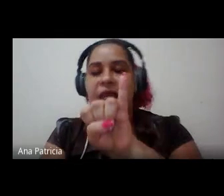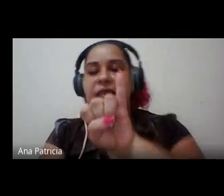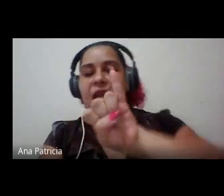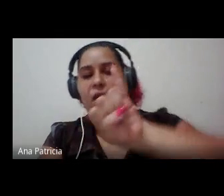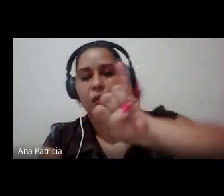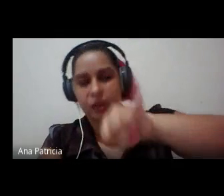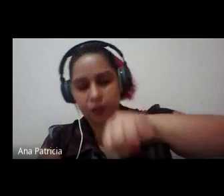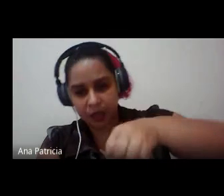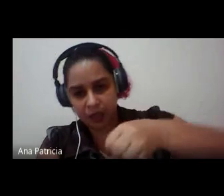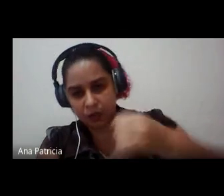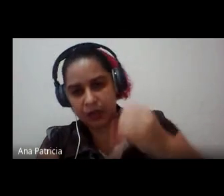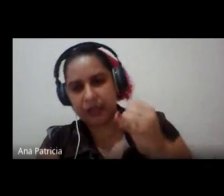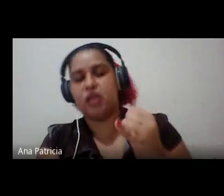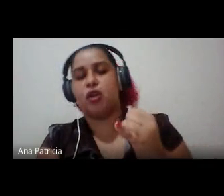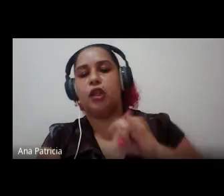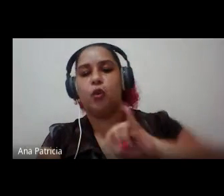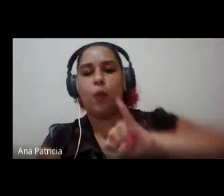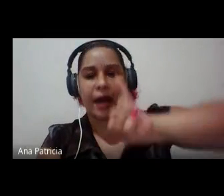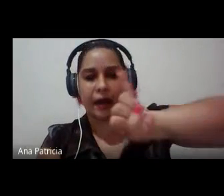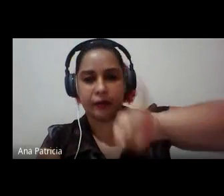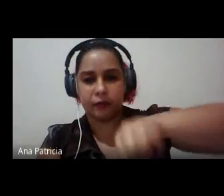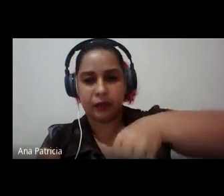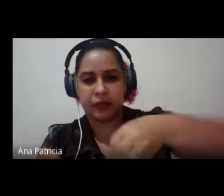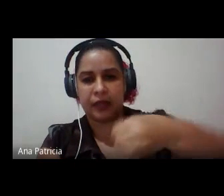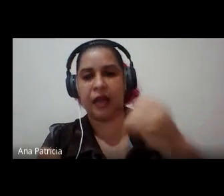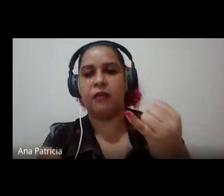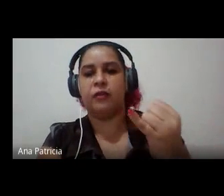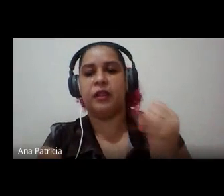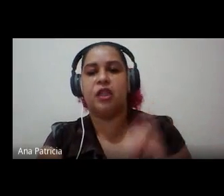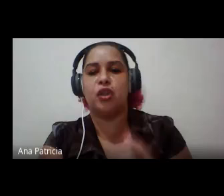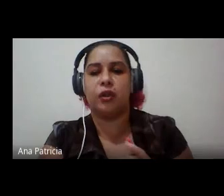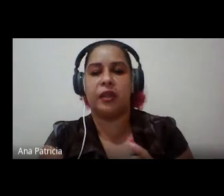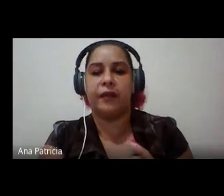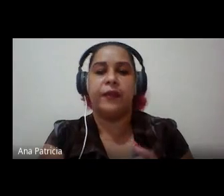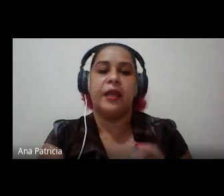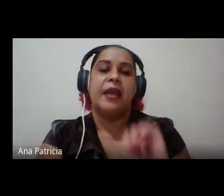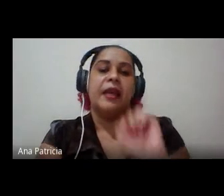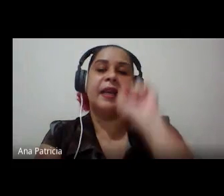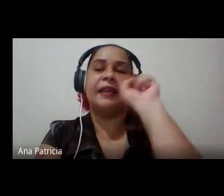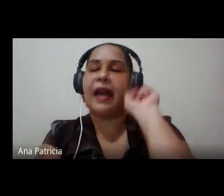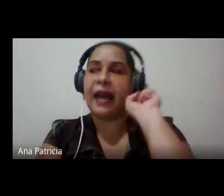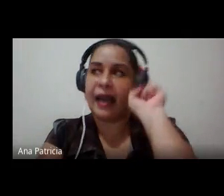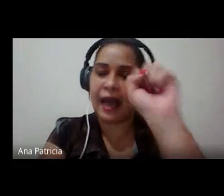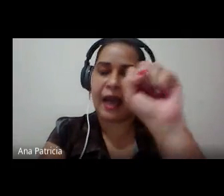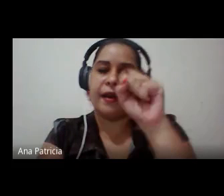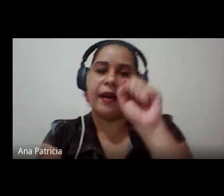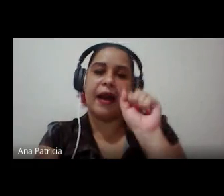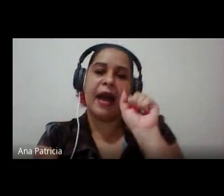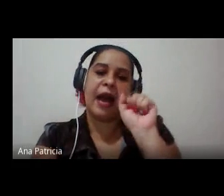J, desenha com o dedo mindinho a letra J no ar, tá? Letra J. Letra